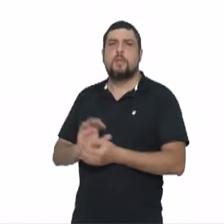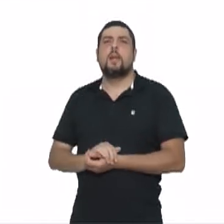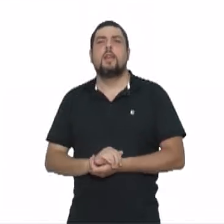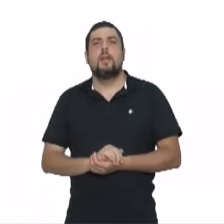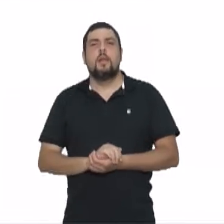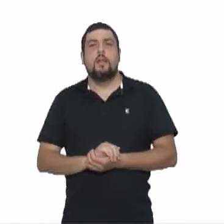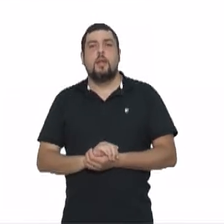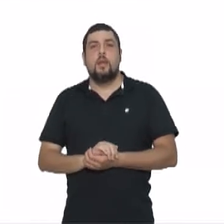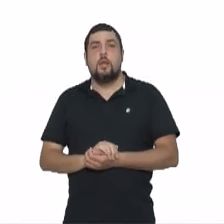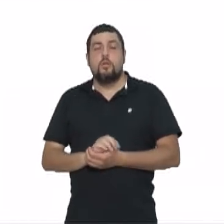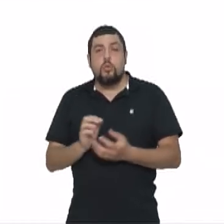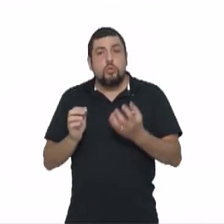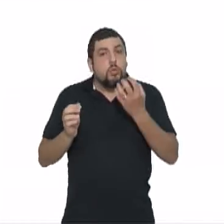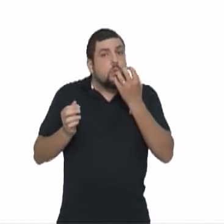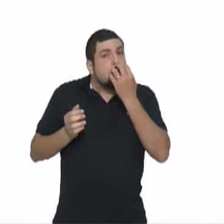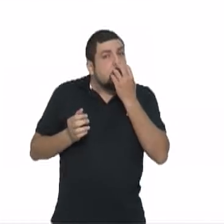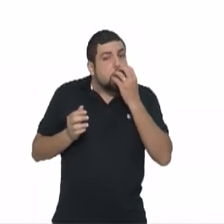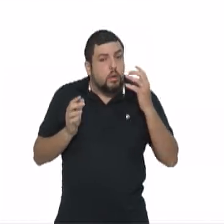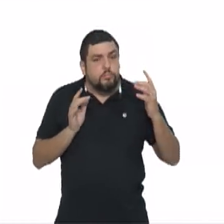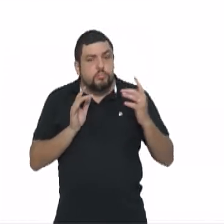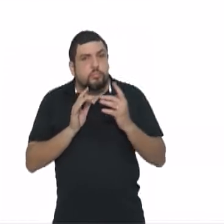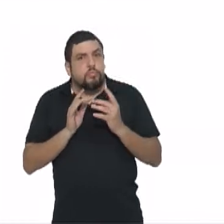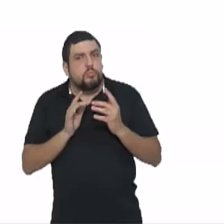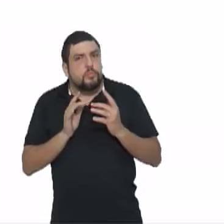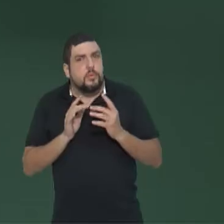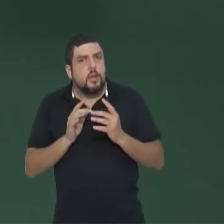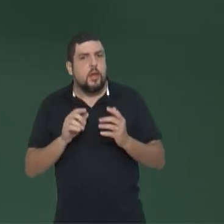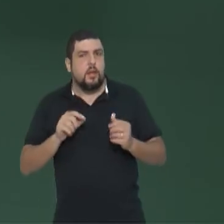do cachorro, James mudou